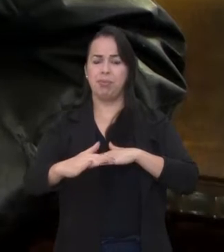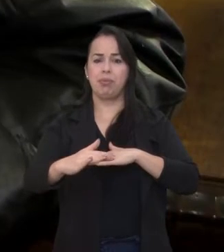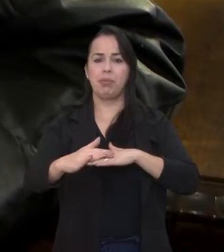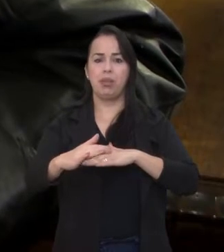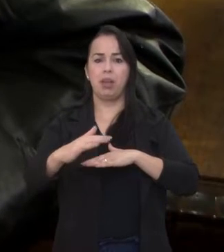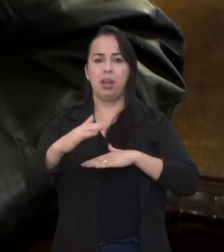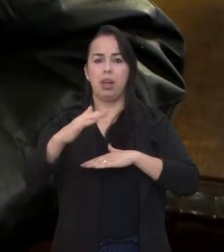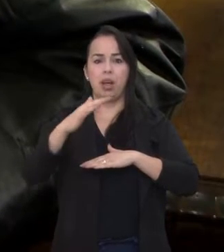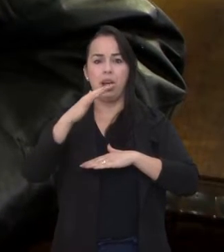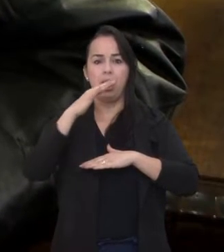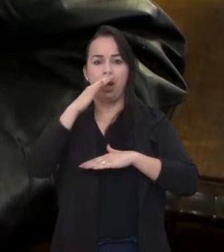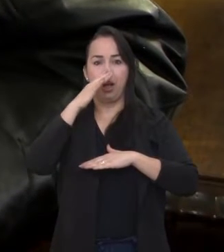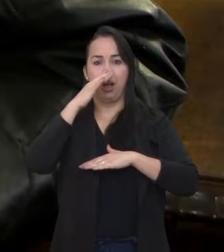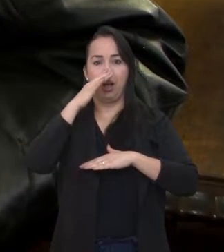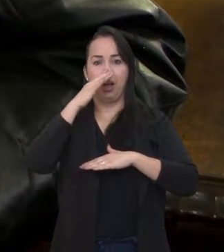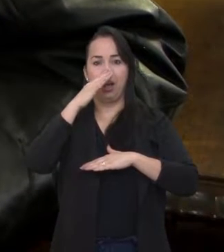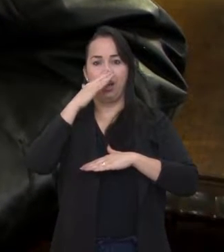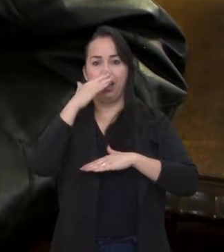encantava todo mundo.